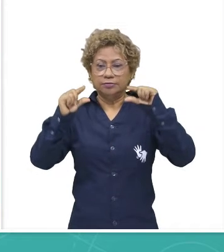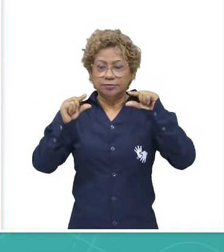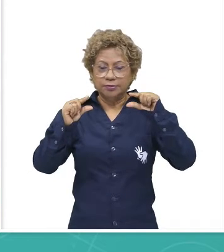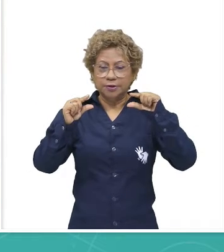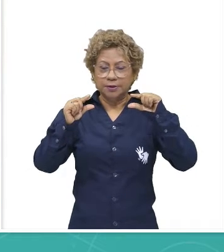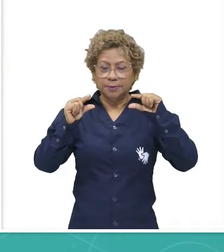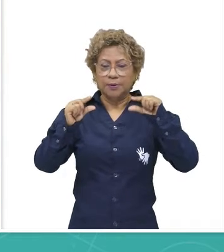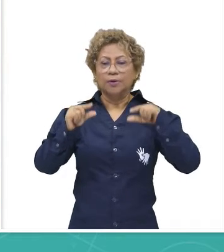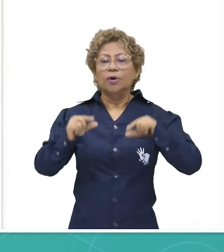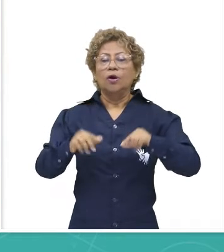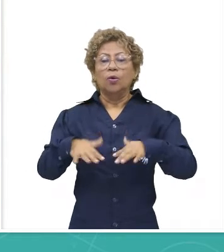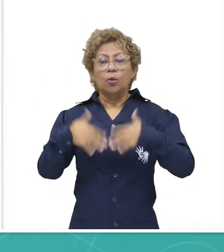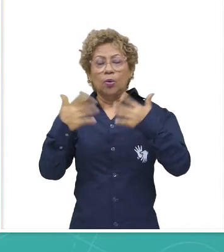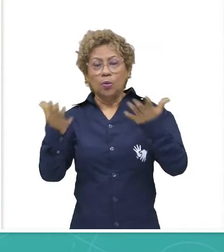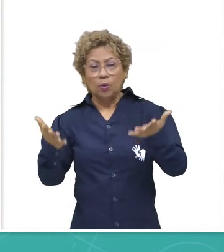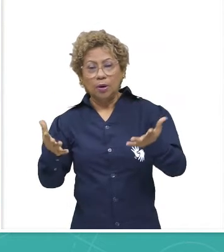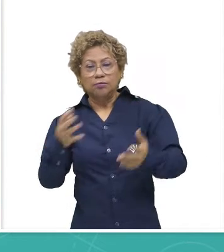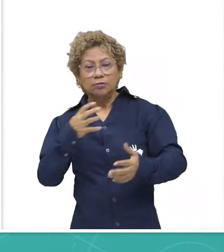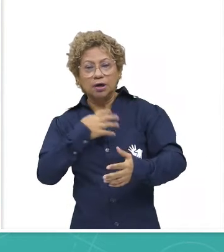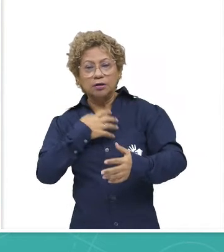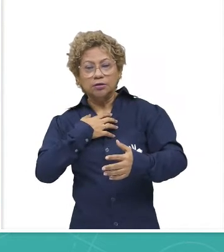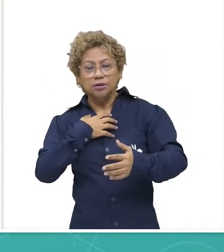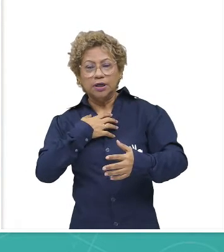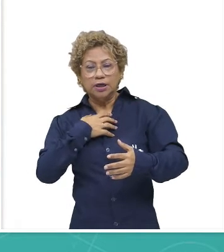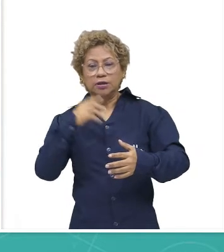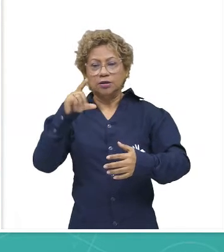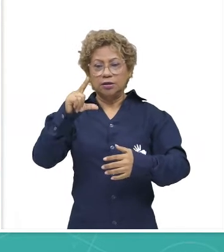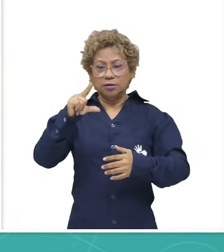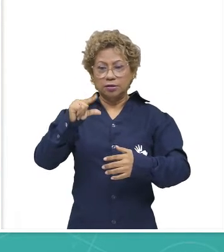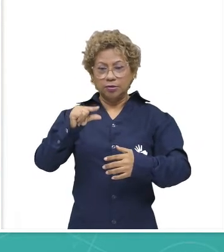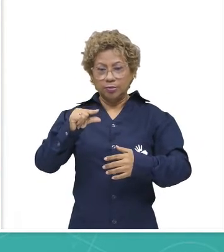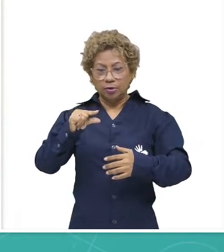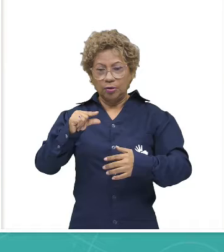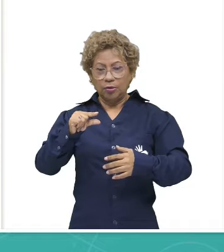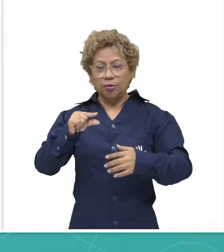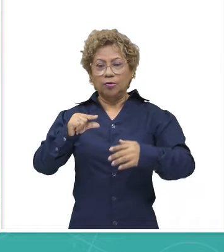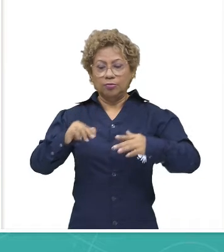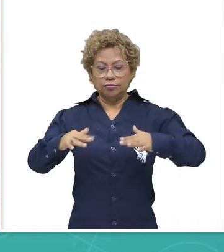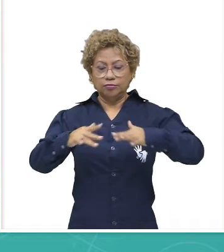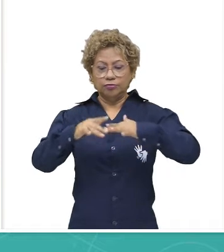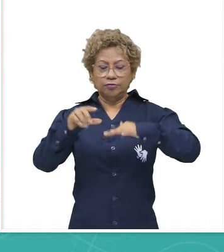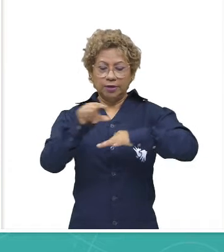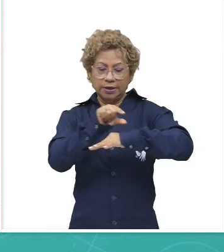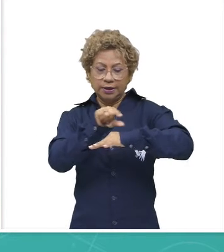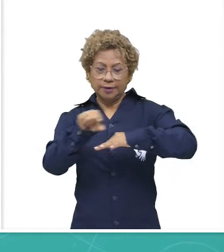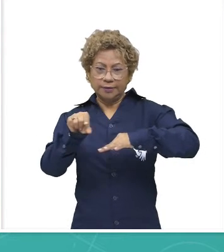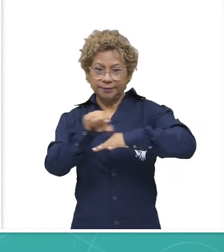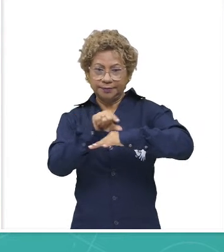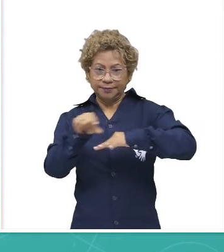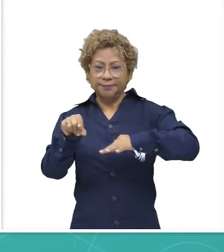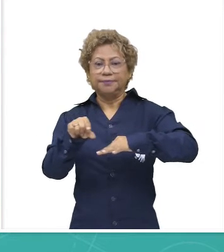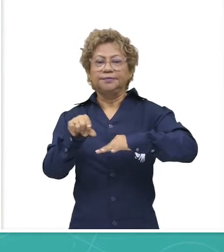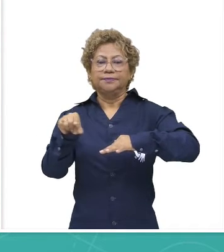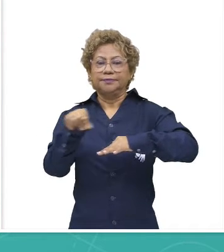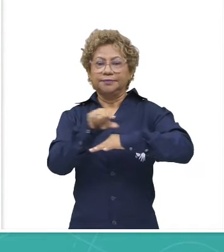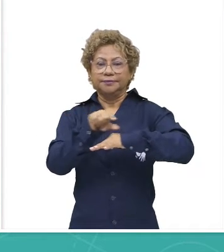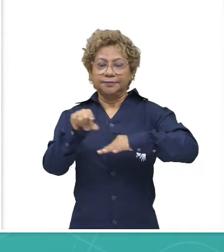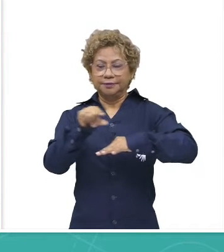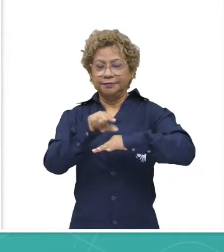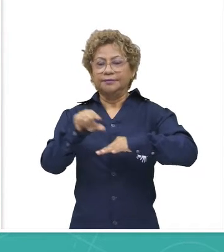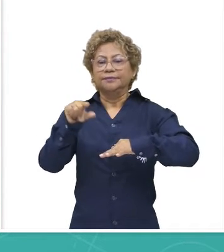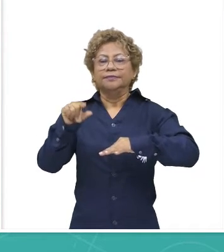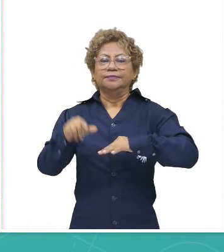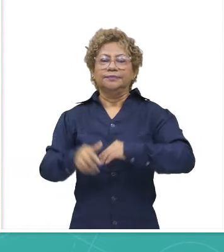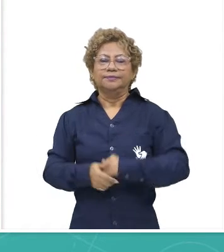maior. Quando a pressão atmosférica é maior, essa altitude é menor.